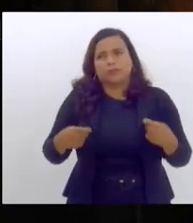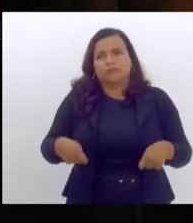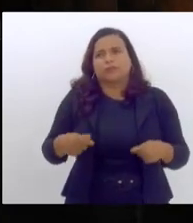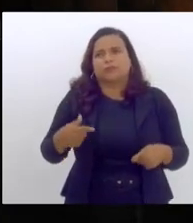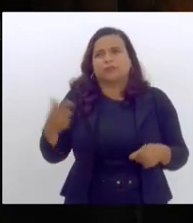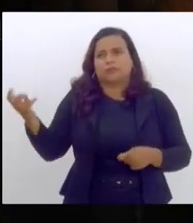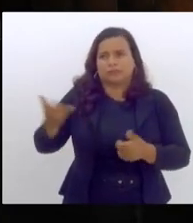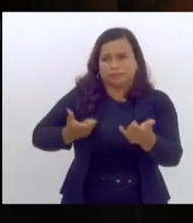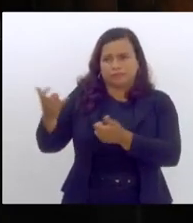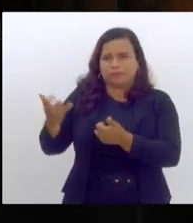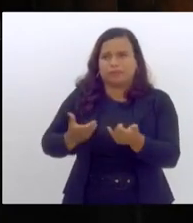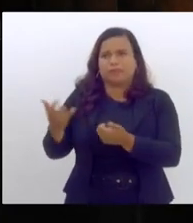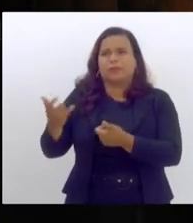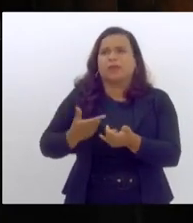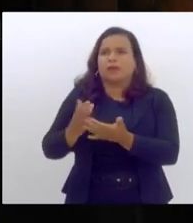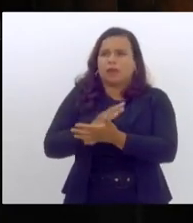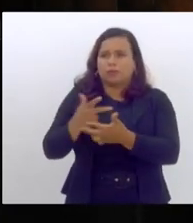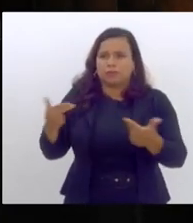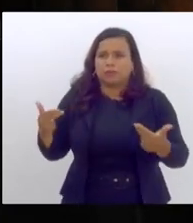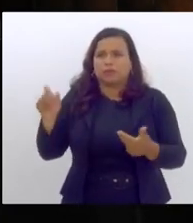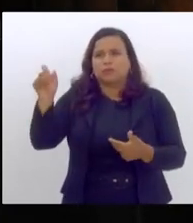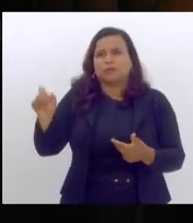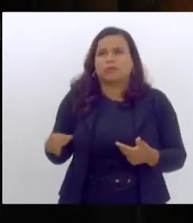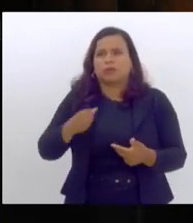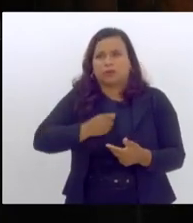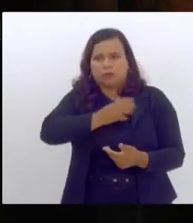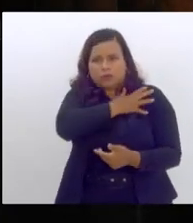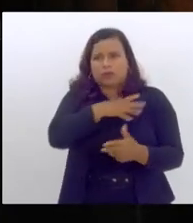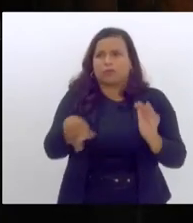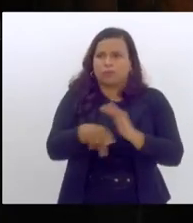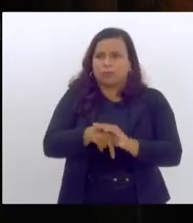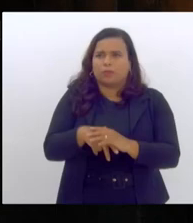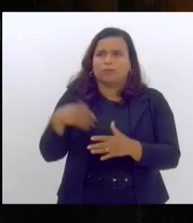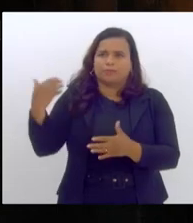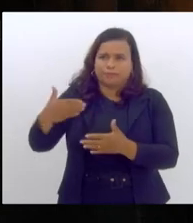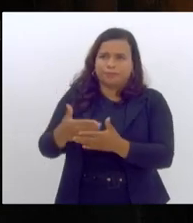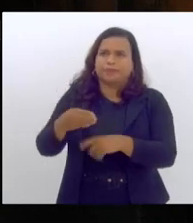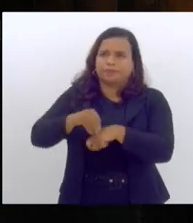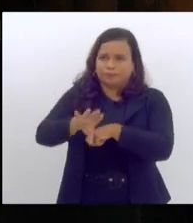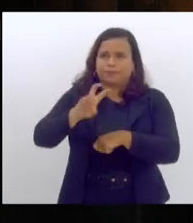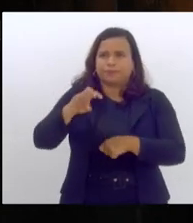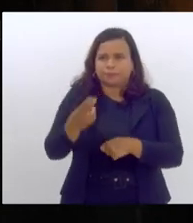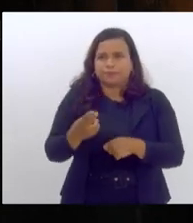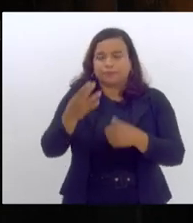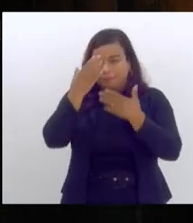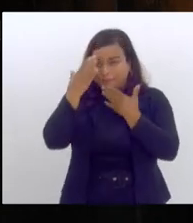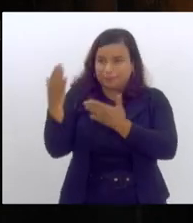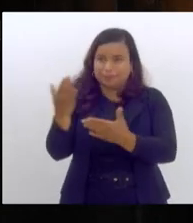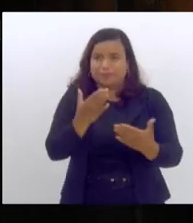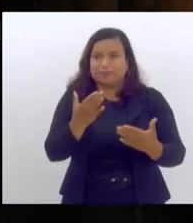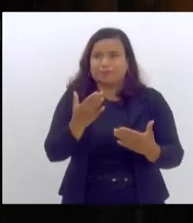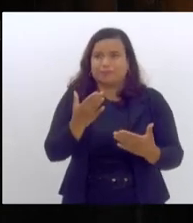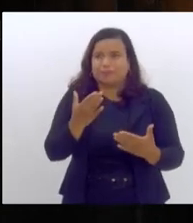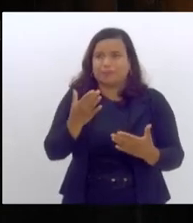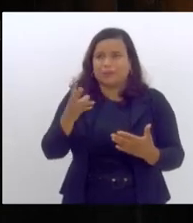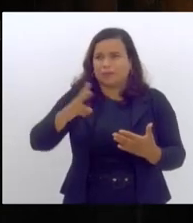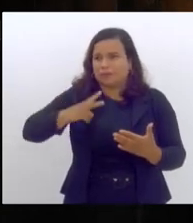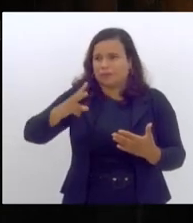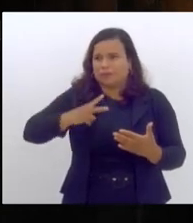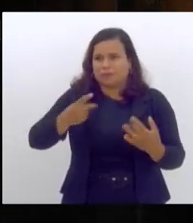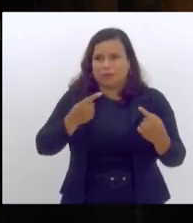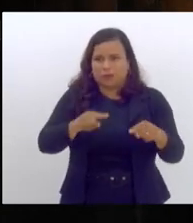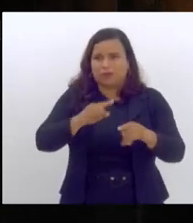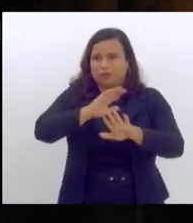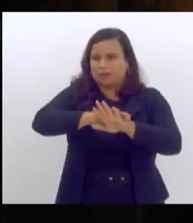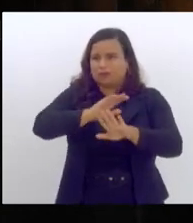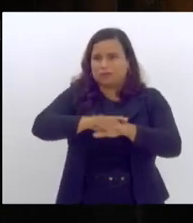escutei algumas demandas do coronel e em breve devo passar aqui para vocês. Muito obrigado. Não é nada pessoal com ninguém, não é nada